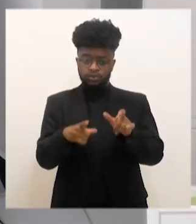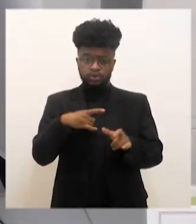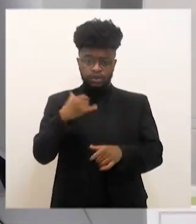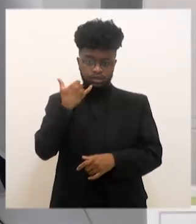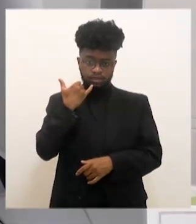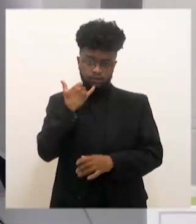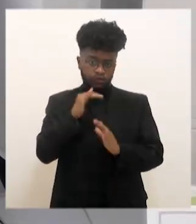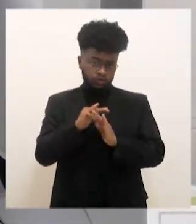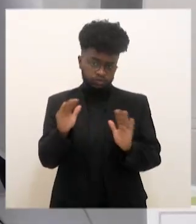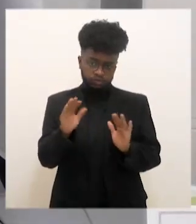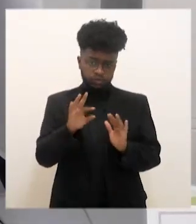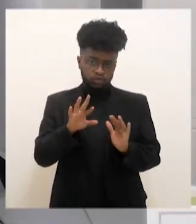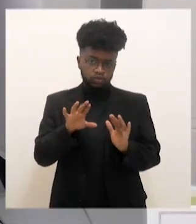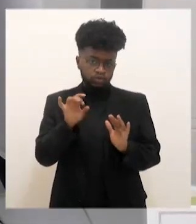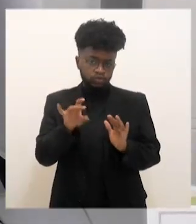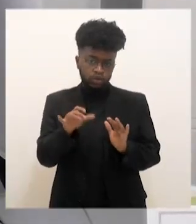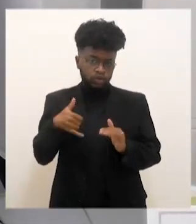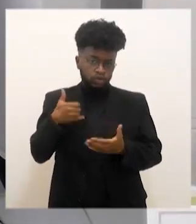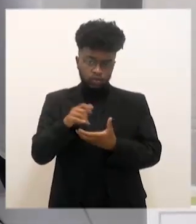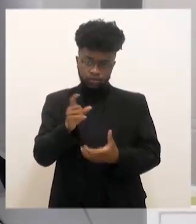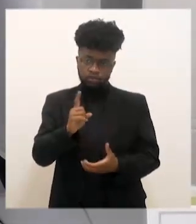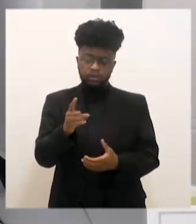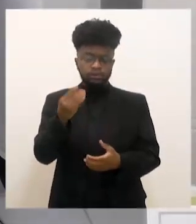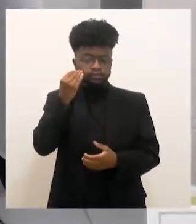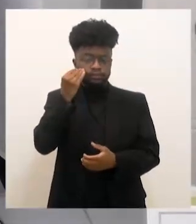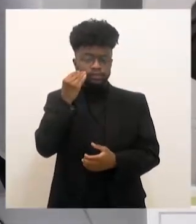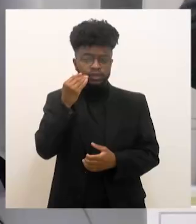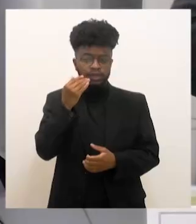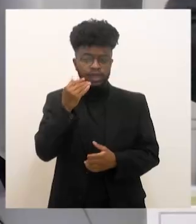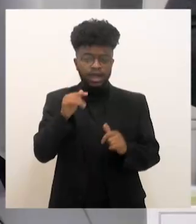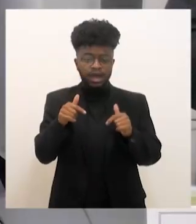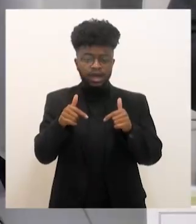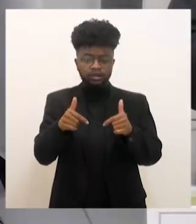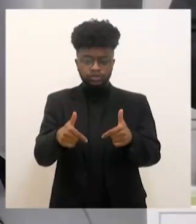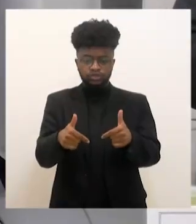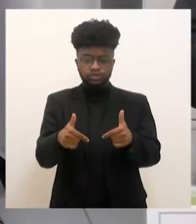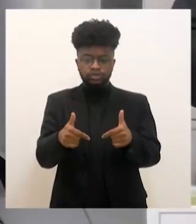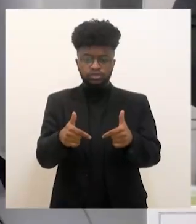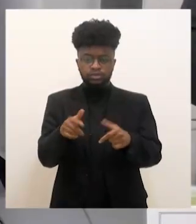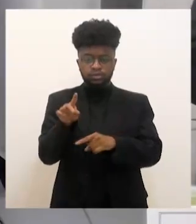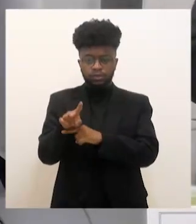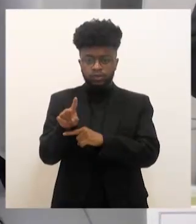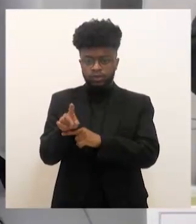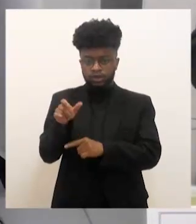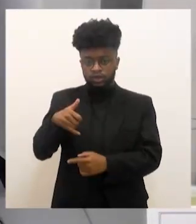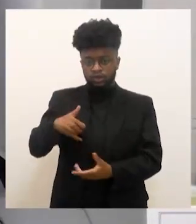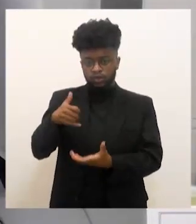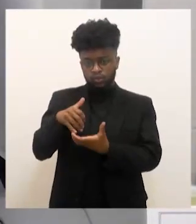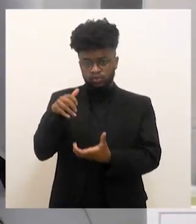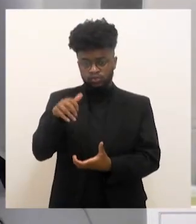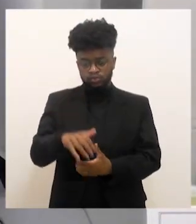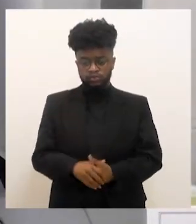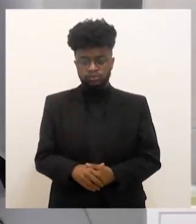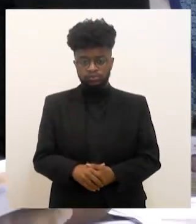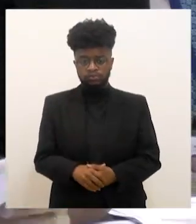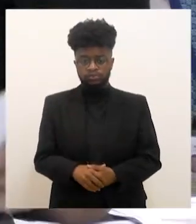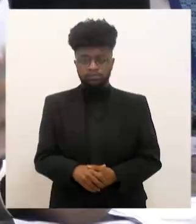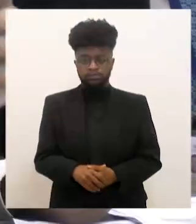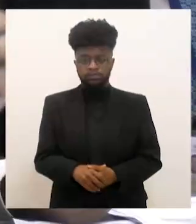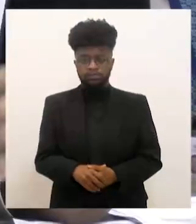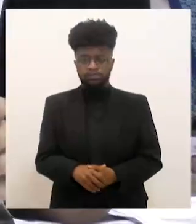telefonia, não os idosos. Na verdade, é uma prevenção à violência contra e golpes contra o idoso. Não sei se... A verdade é